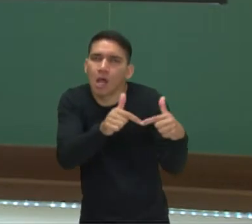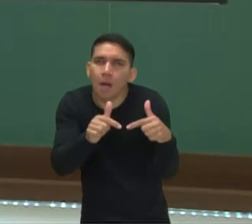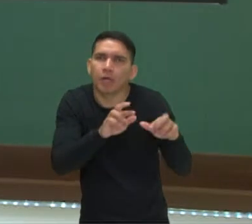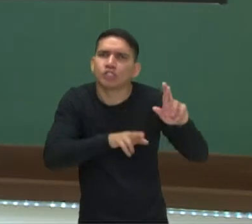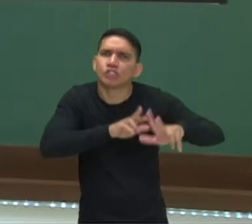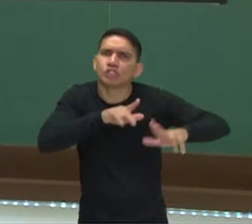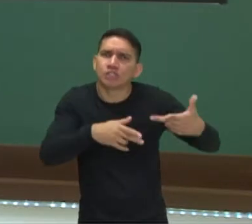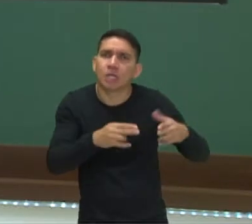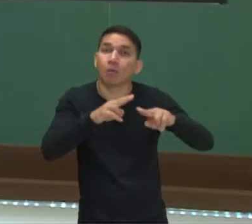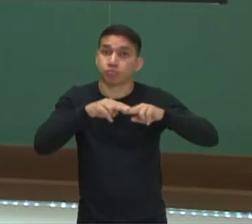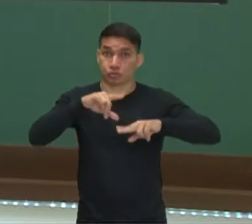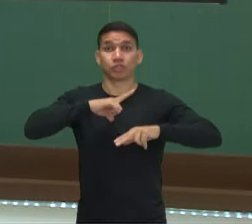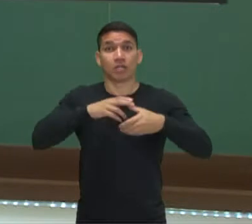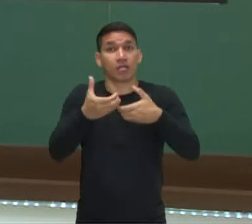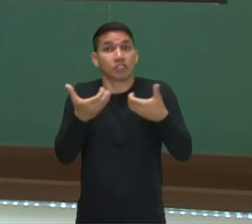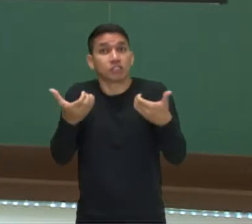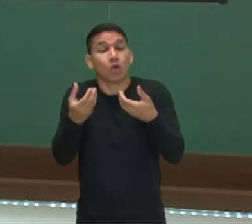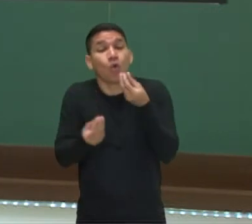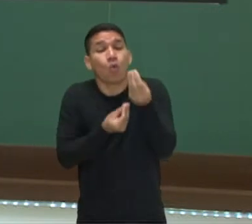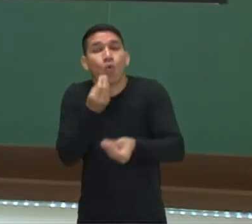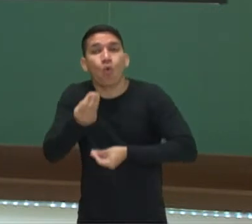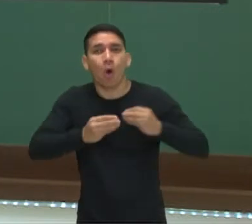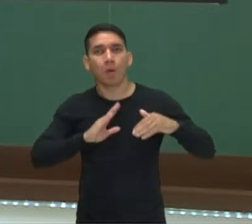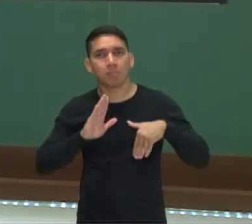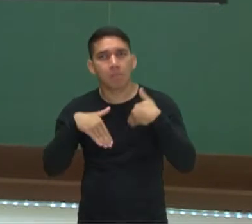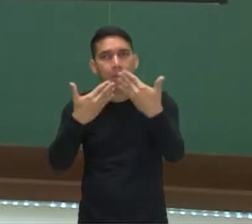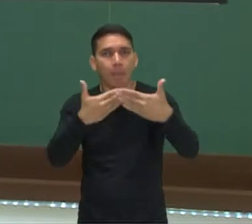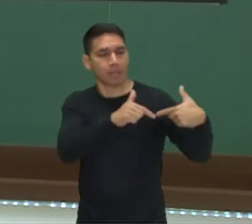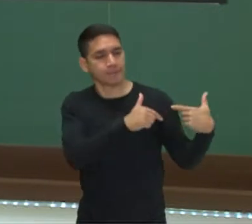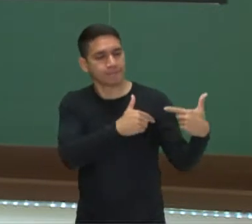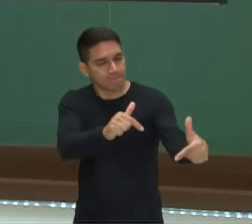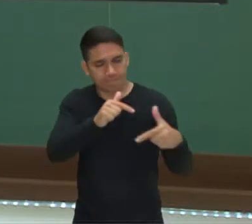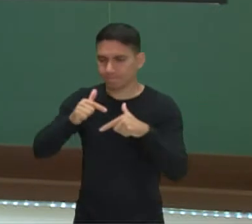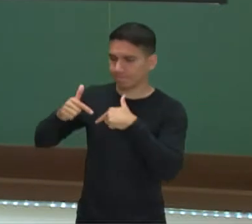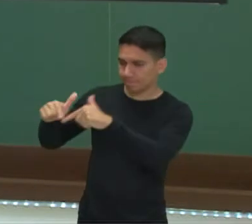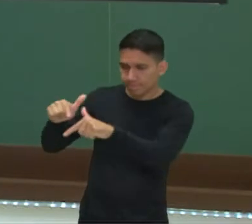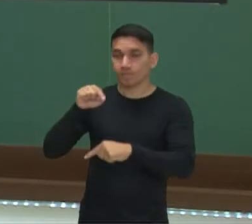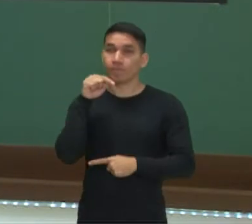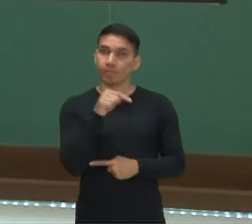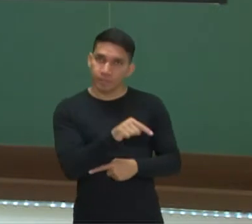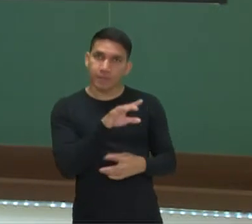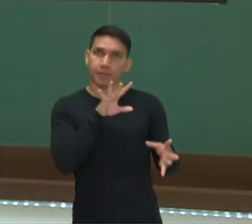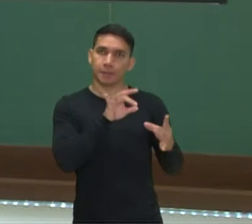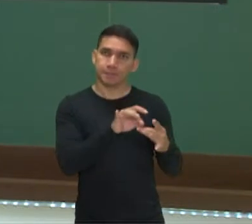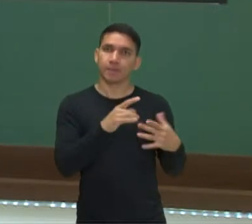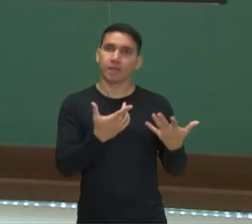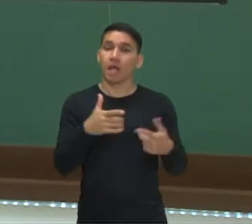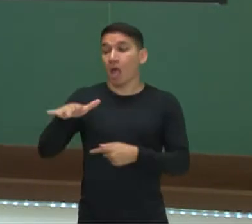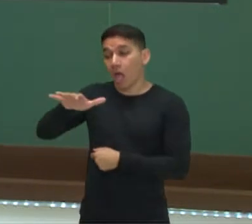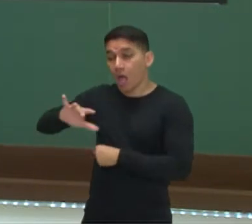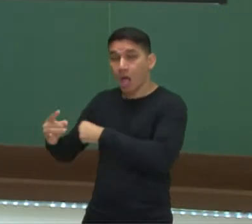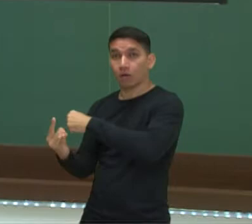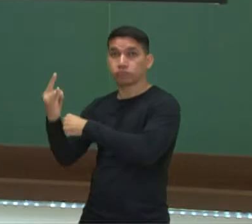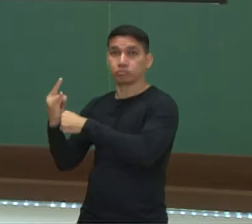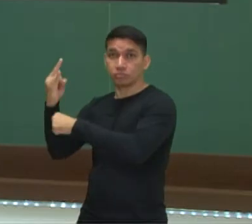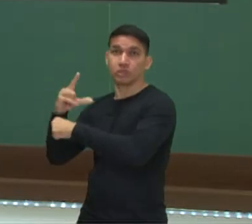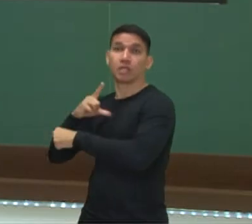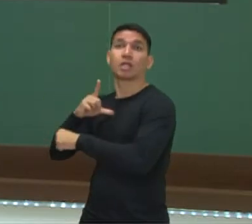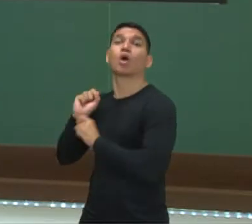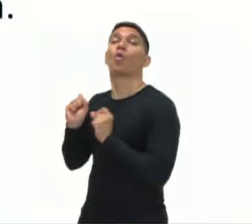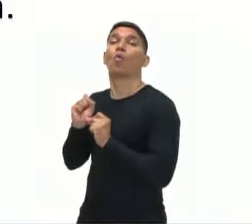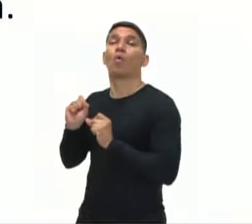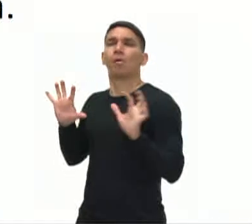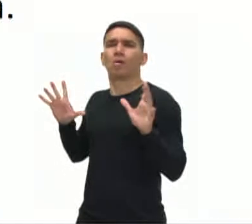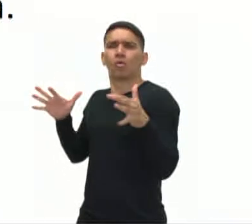essa divisão na forma de desenvolvimento das atividades do espaço rural. E no espaço urbano, a gente vai ter ali uma concentração